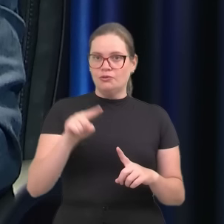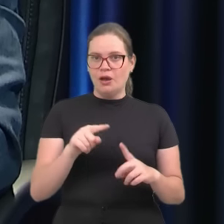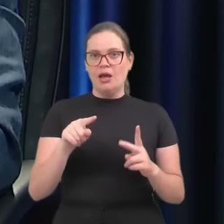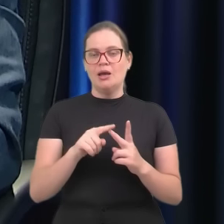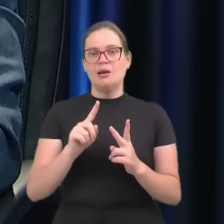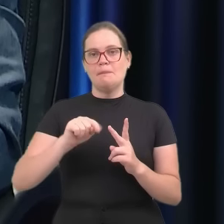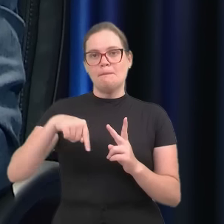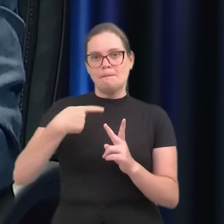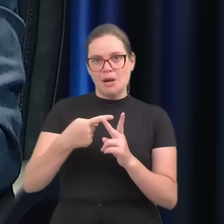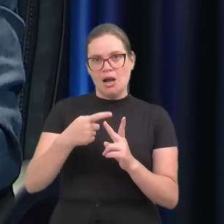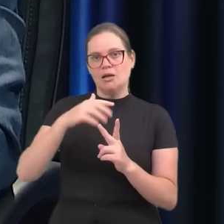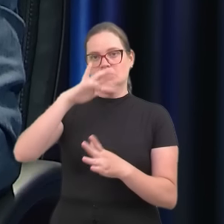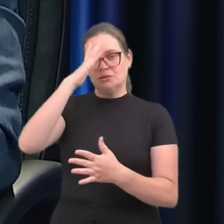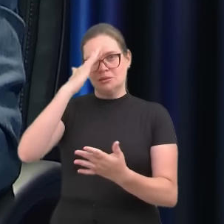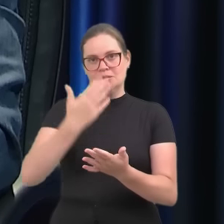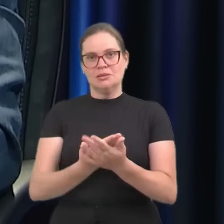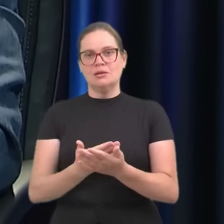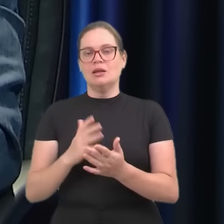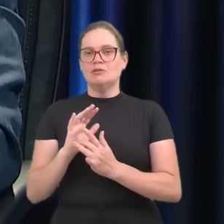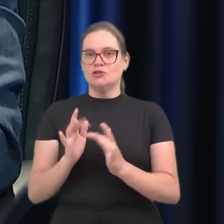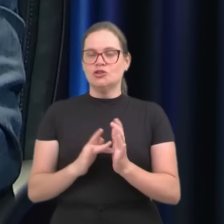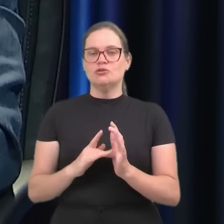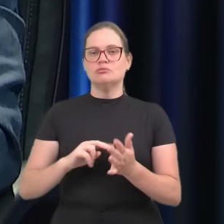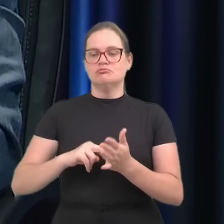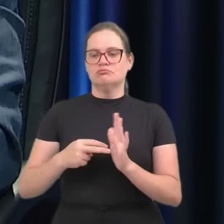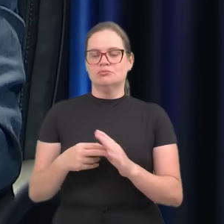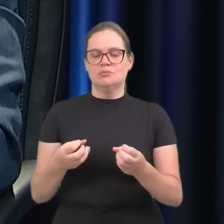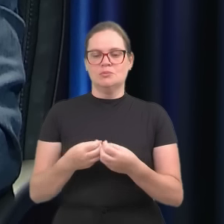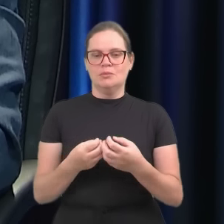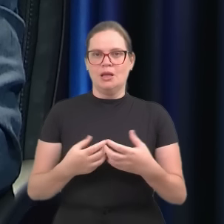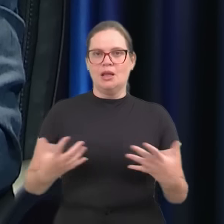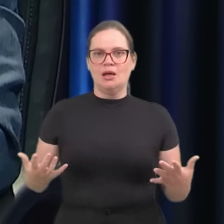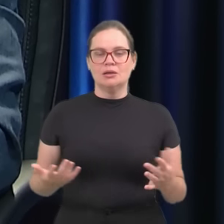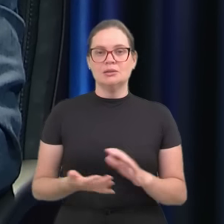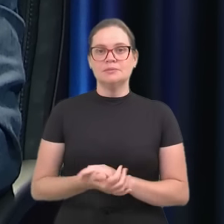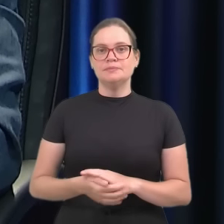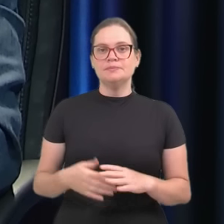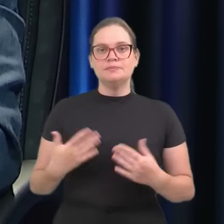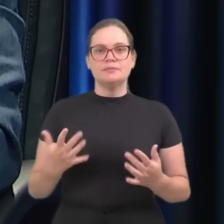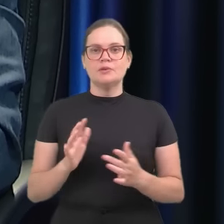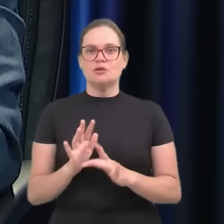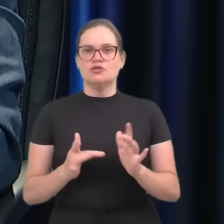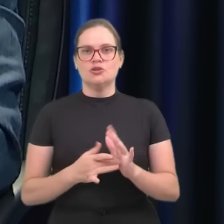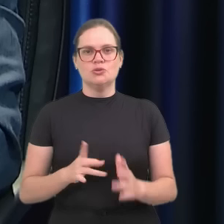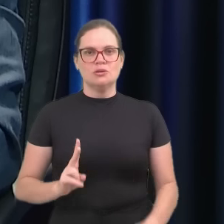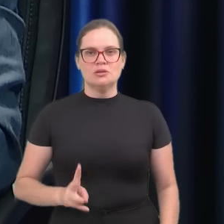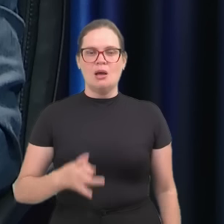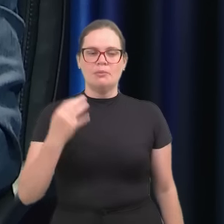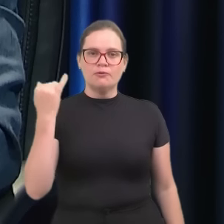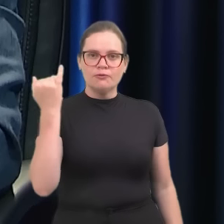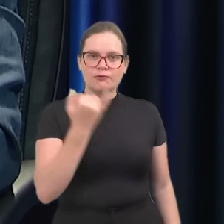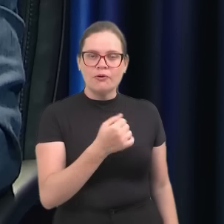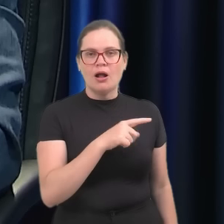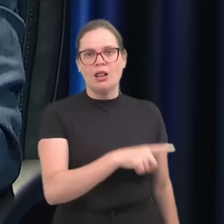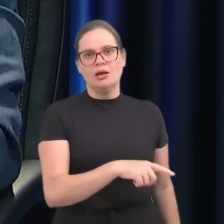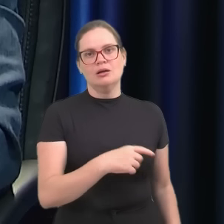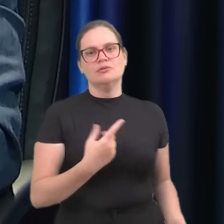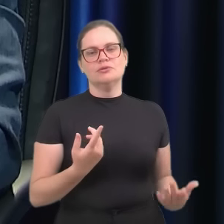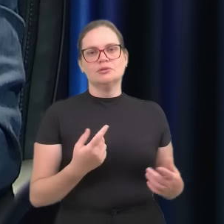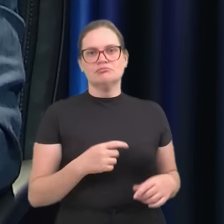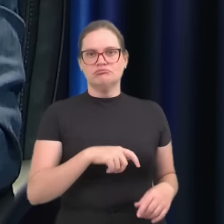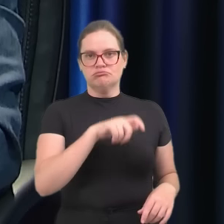Jesus sempre falava isso com as pessoas que ele fazia um milagre. Olha, com a mulher do fluxo de